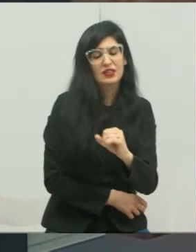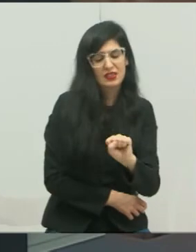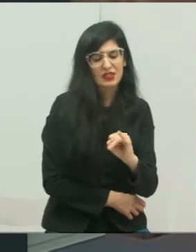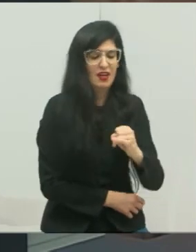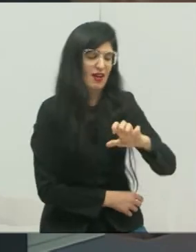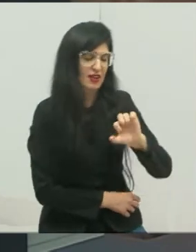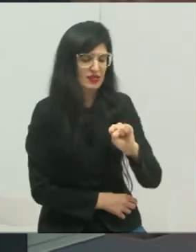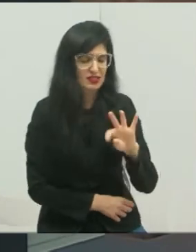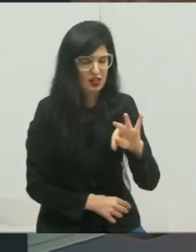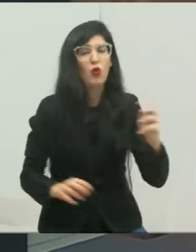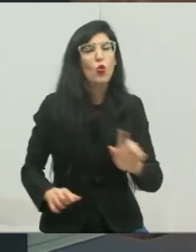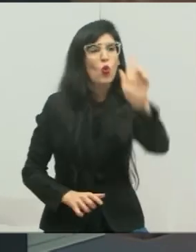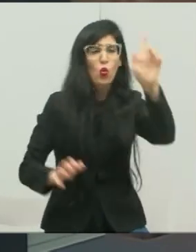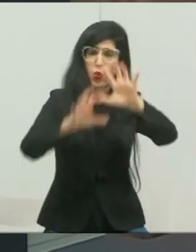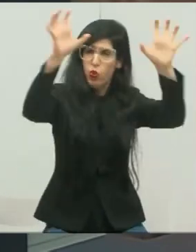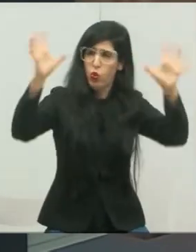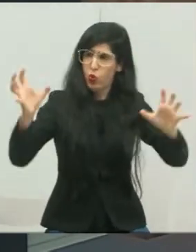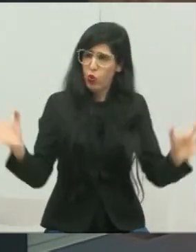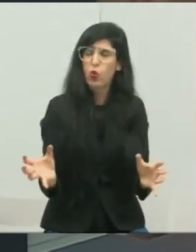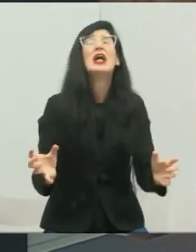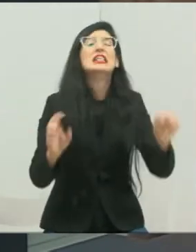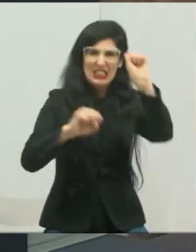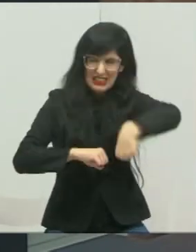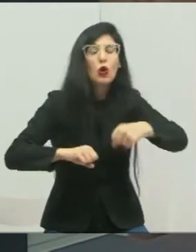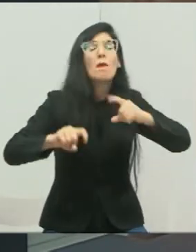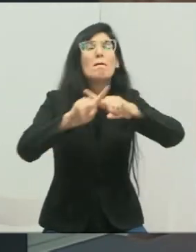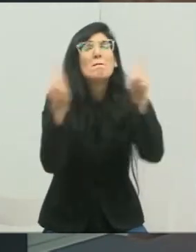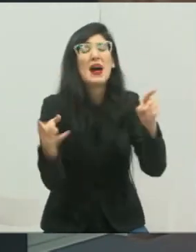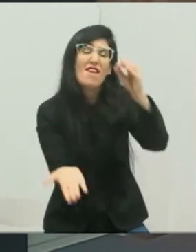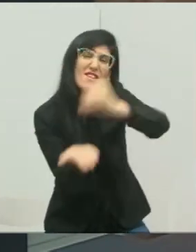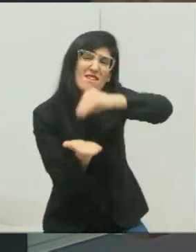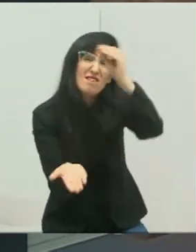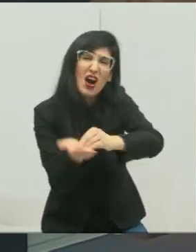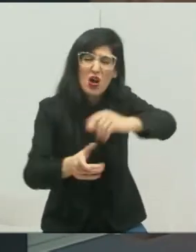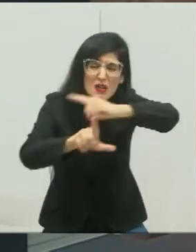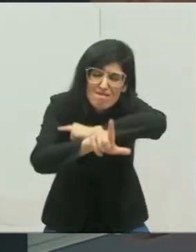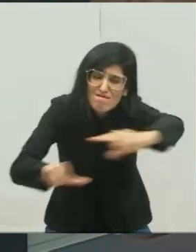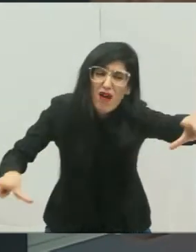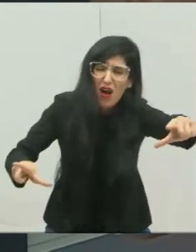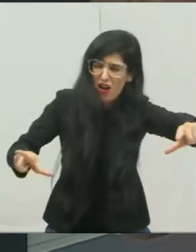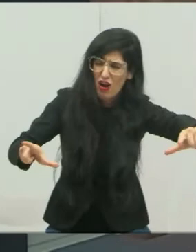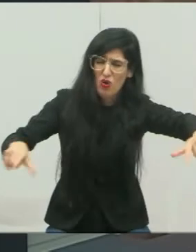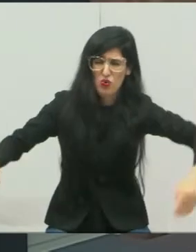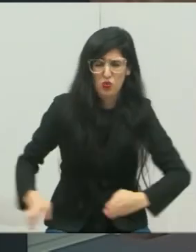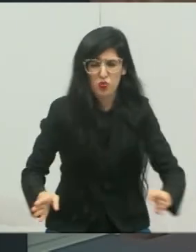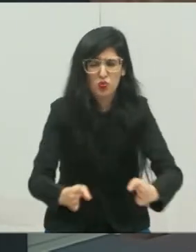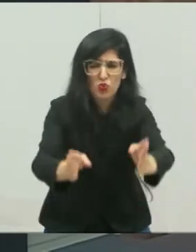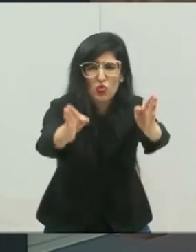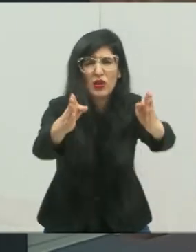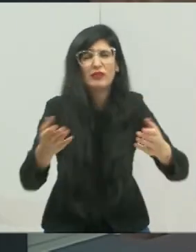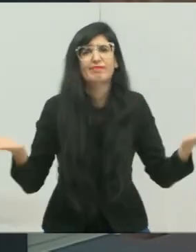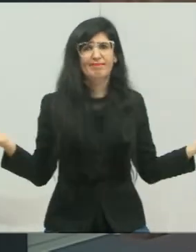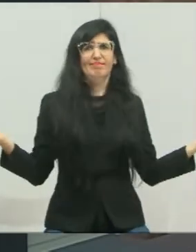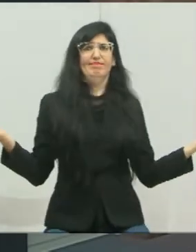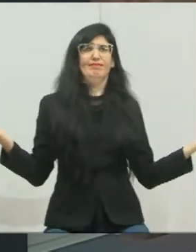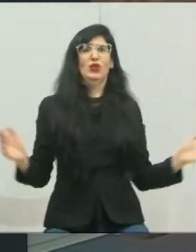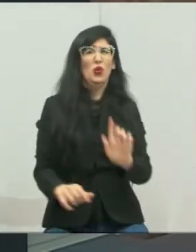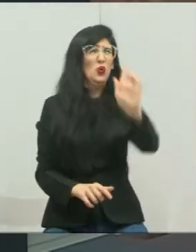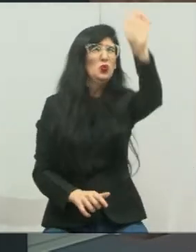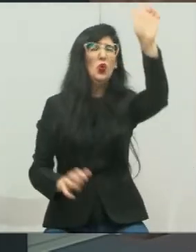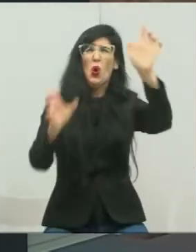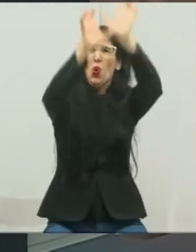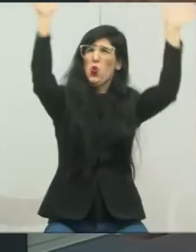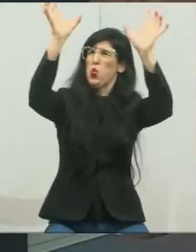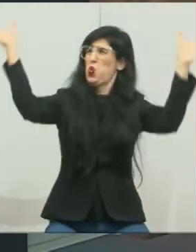de mato, de entulho, infelizmente, que a comunidade joga. E jogaram fumacê. O que adiantou? Adiantou